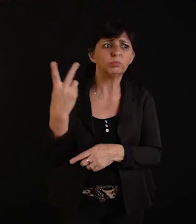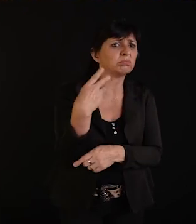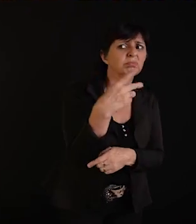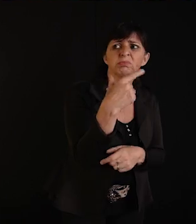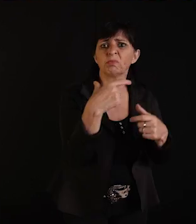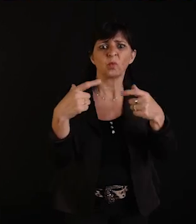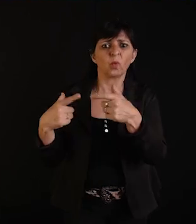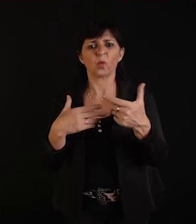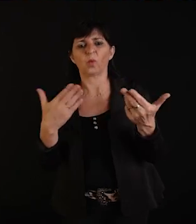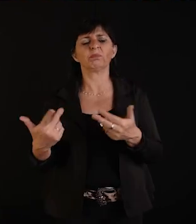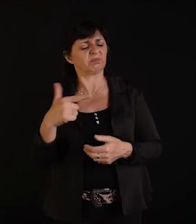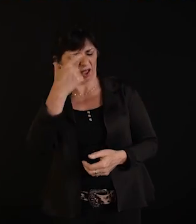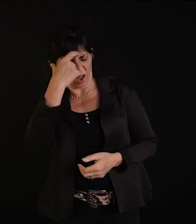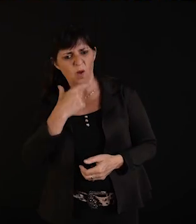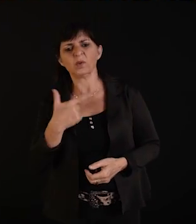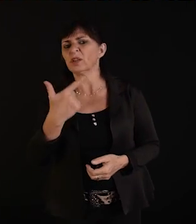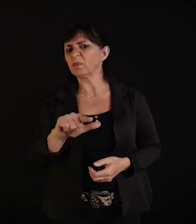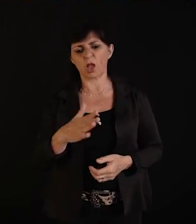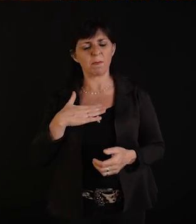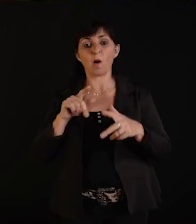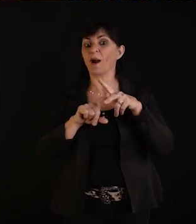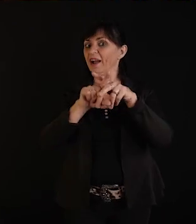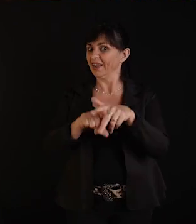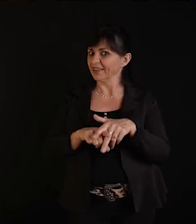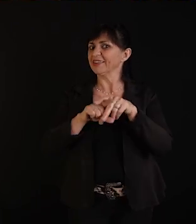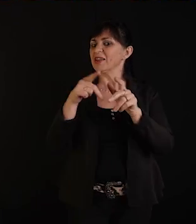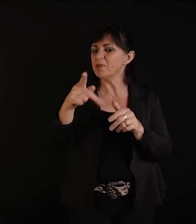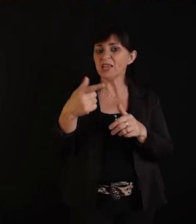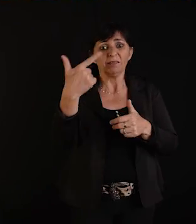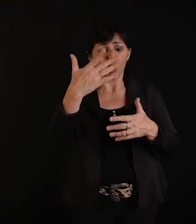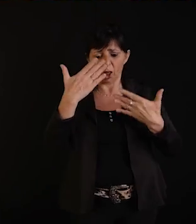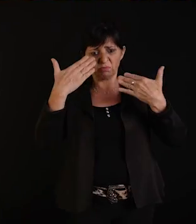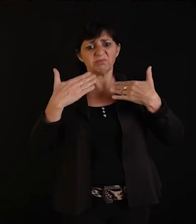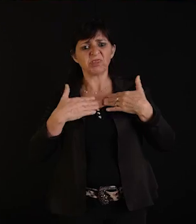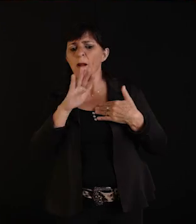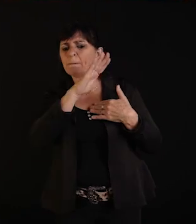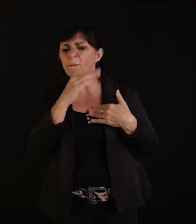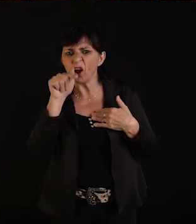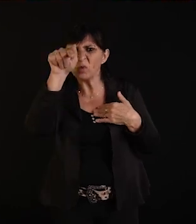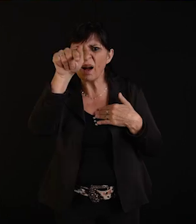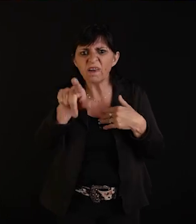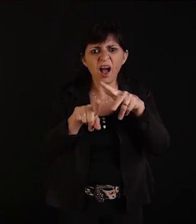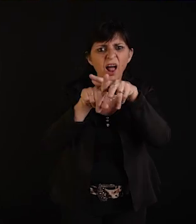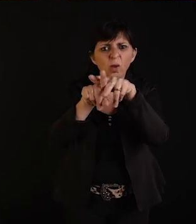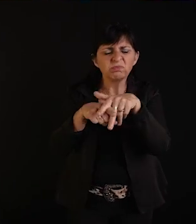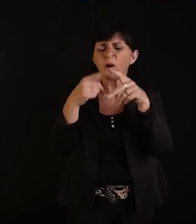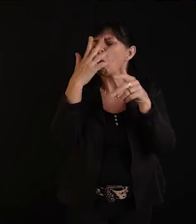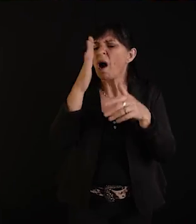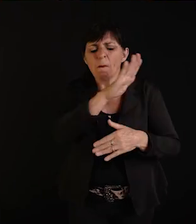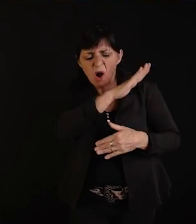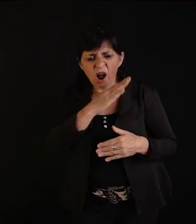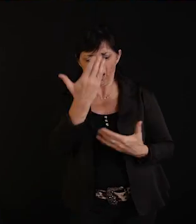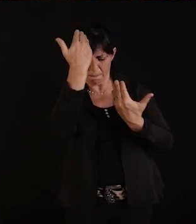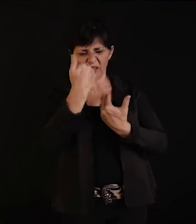capim. Quem sou eu sem meu cavalo, e será dele sem mim? Pois quando morre um cavalo, morre